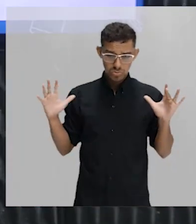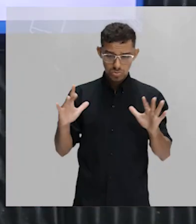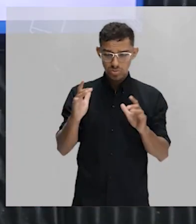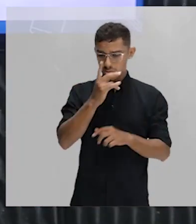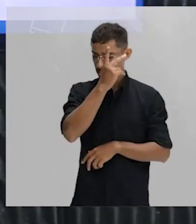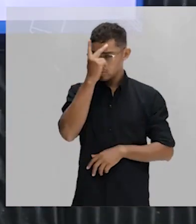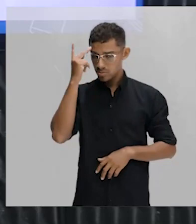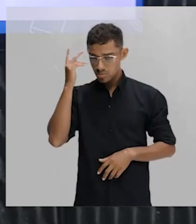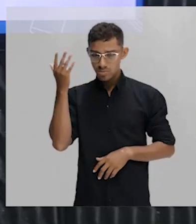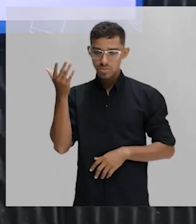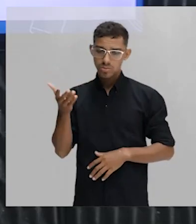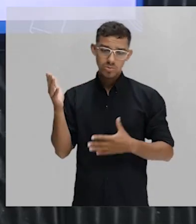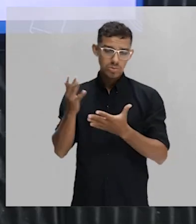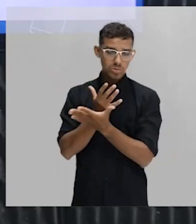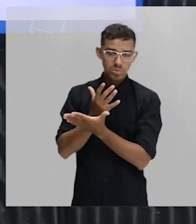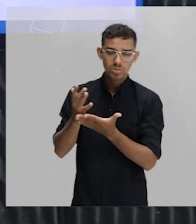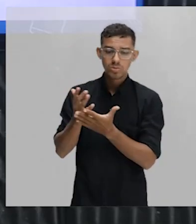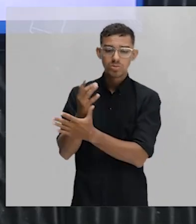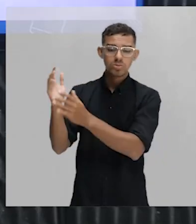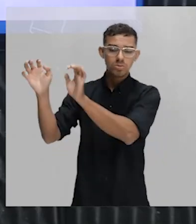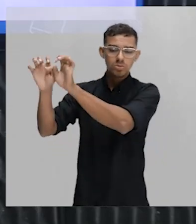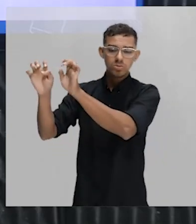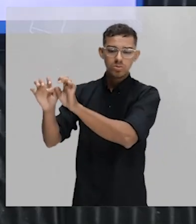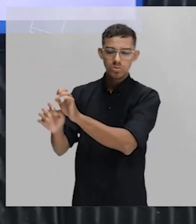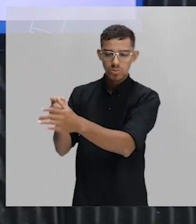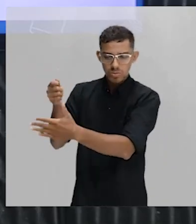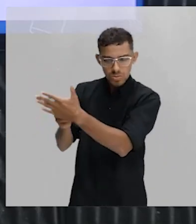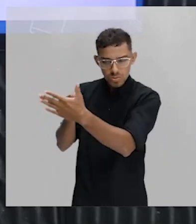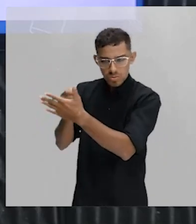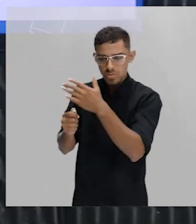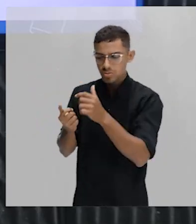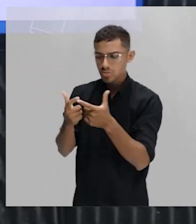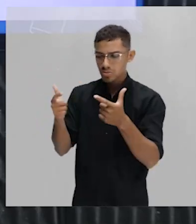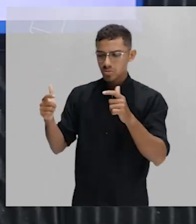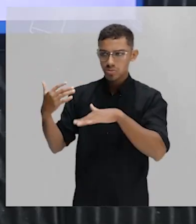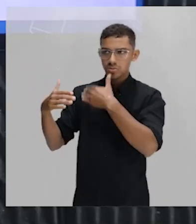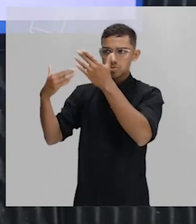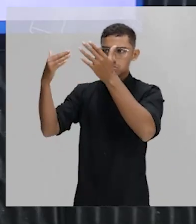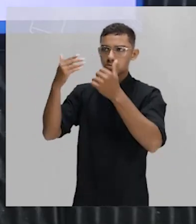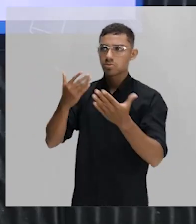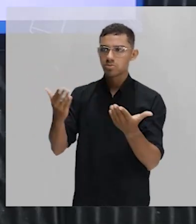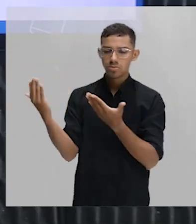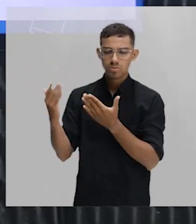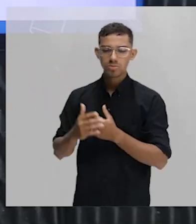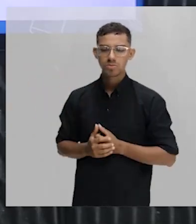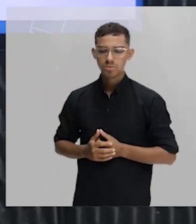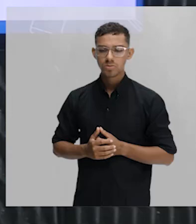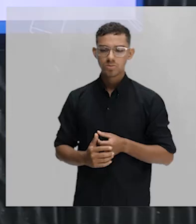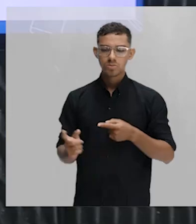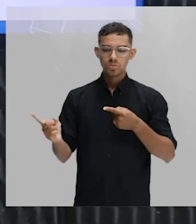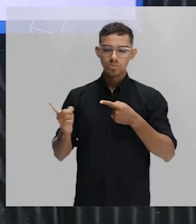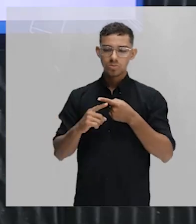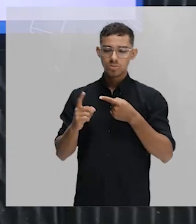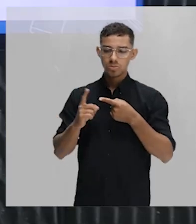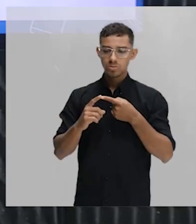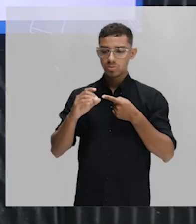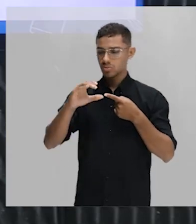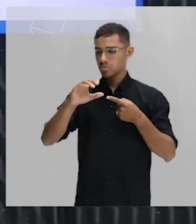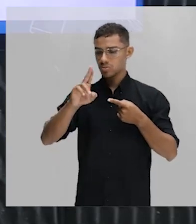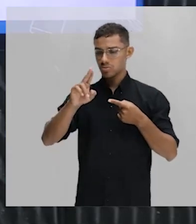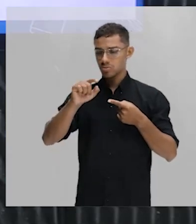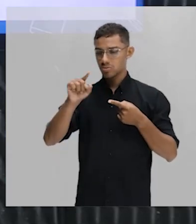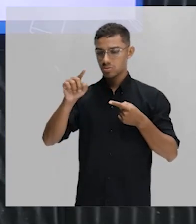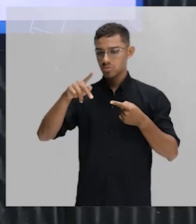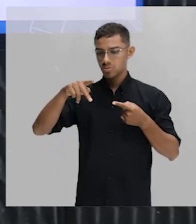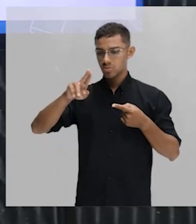isso, algumas estruturas arquitetônicas foram desenvolvidas, entre elas as cúpulas ou domos, que também